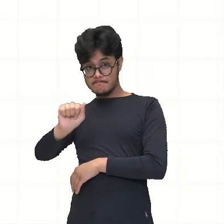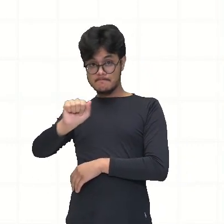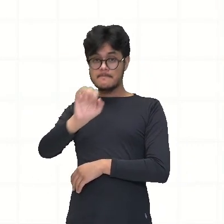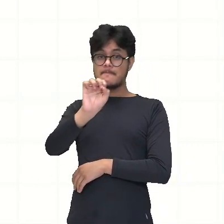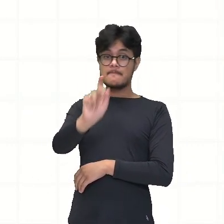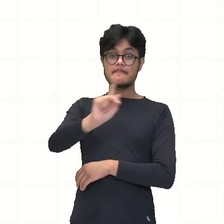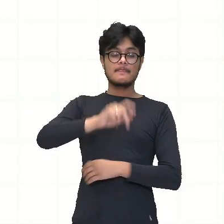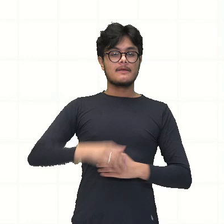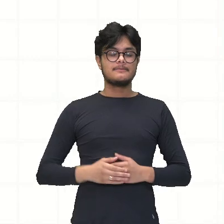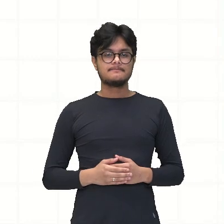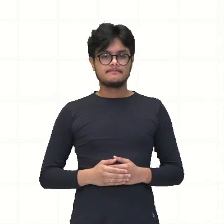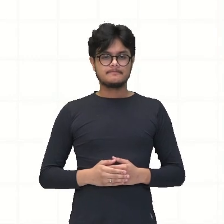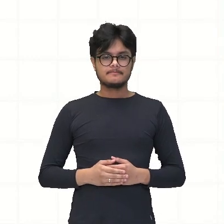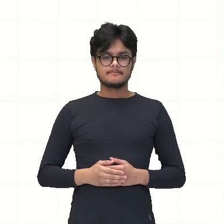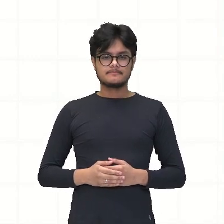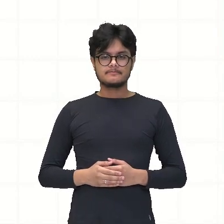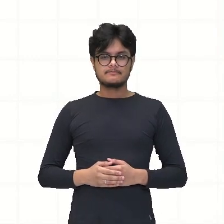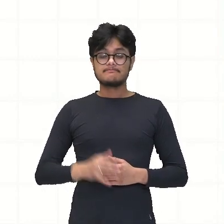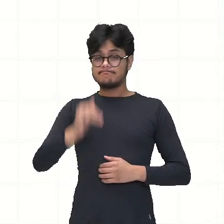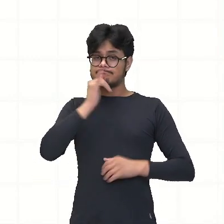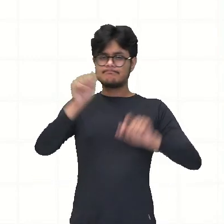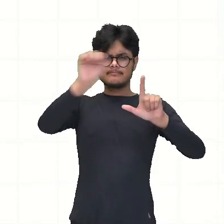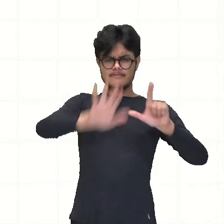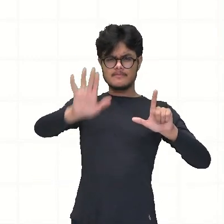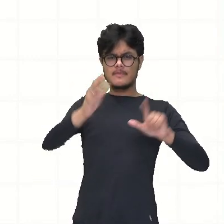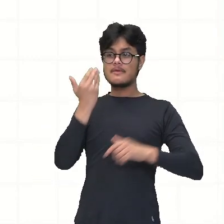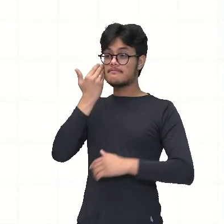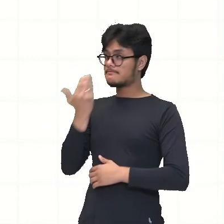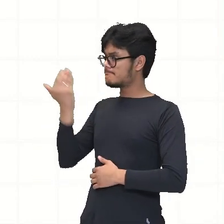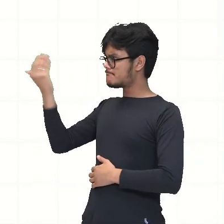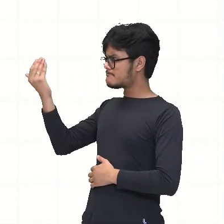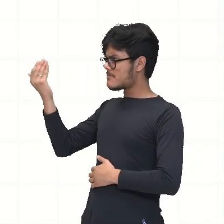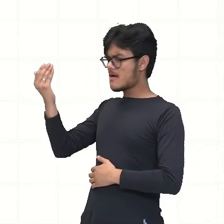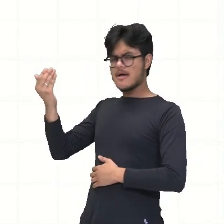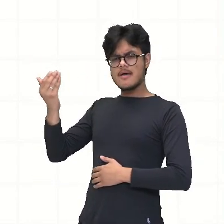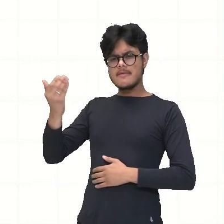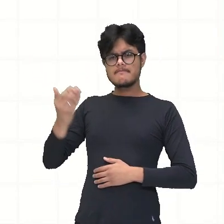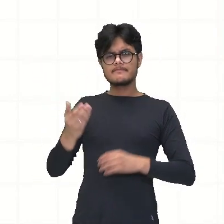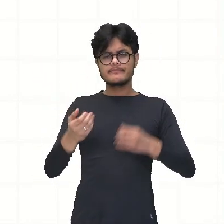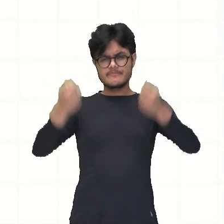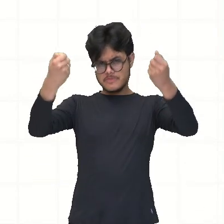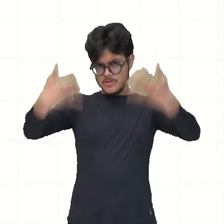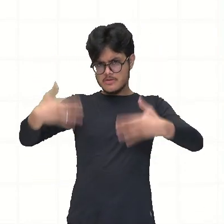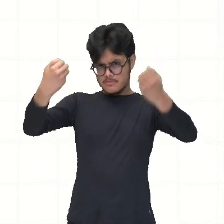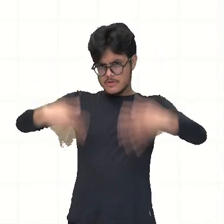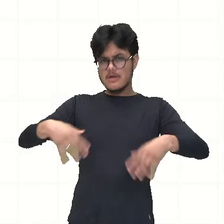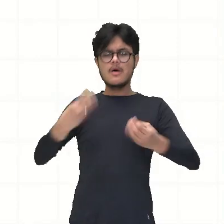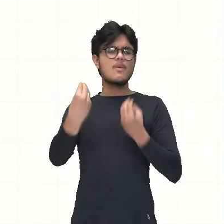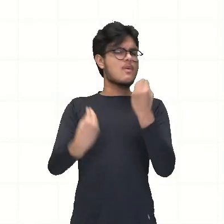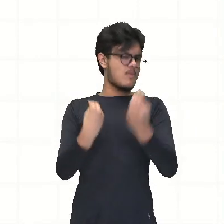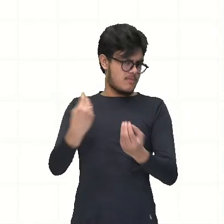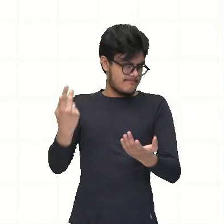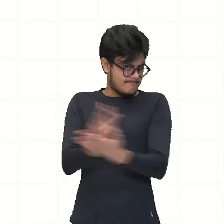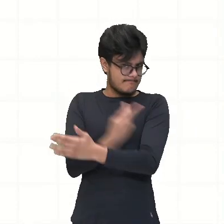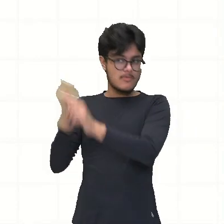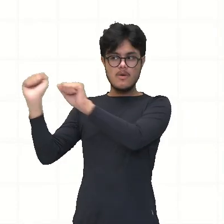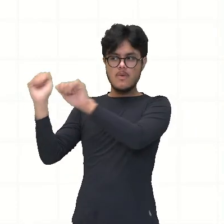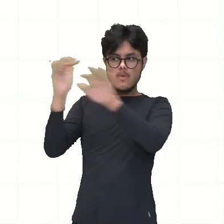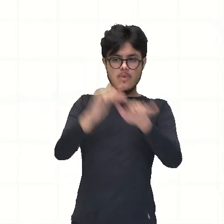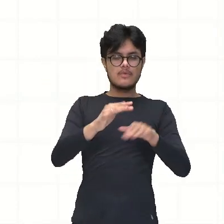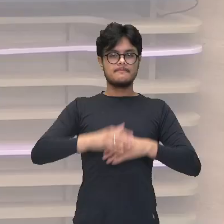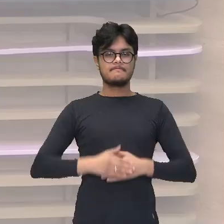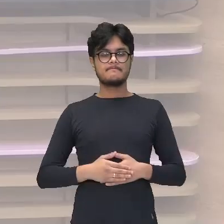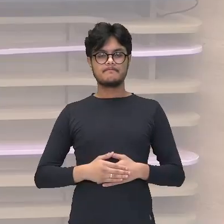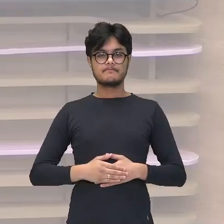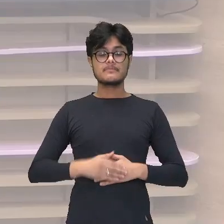bom? Então, a gente tem aí no mapinha, a gente vai verificar mais à frente um pouco desse fluxo e depois, após